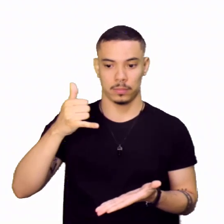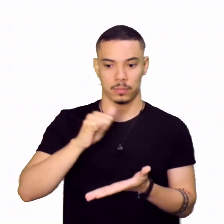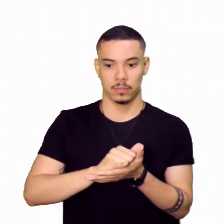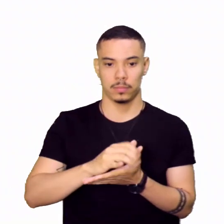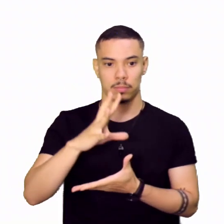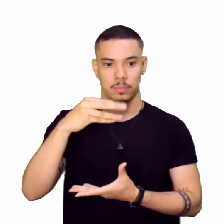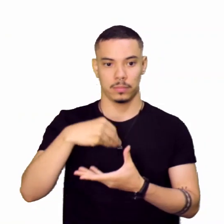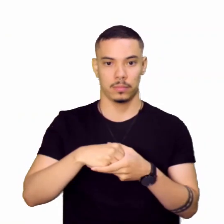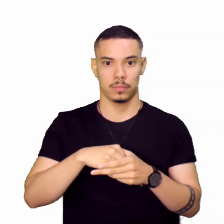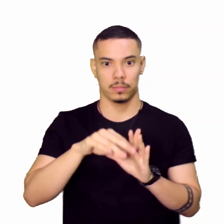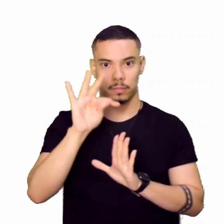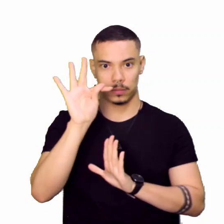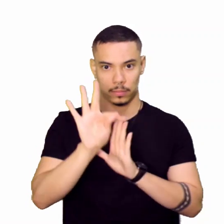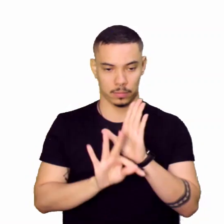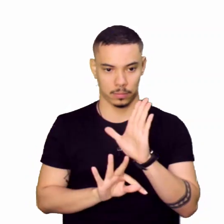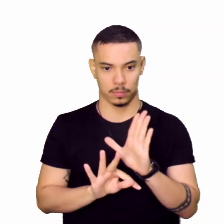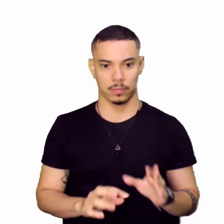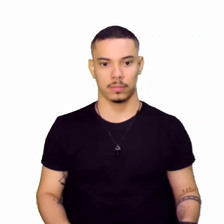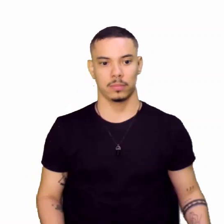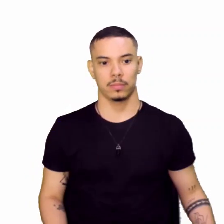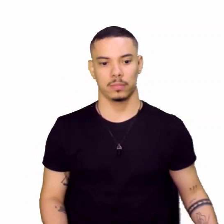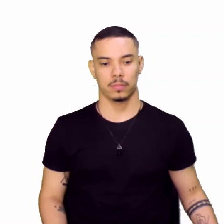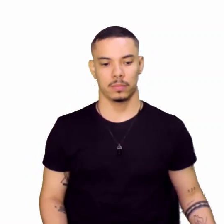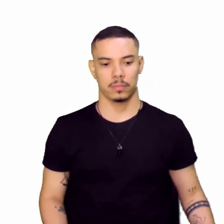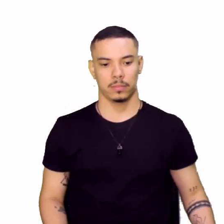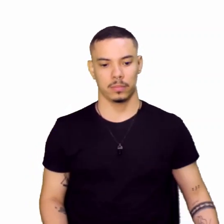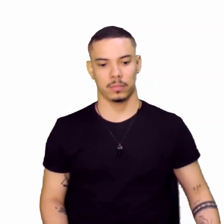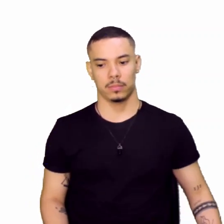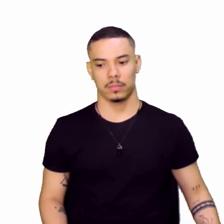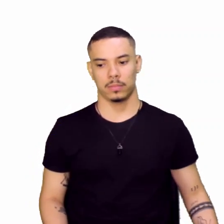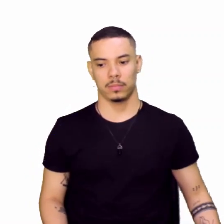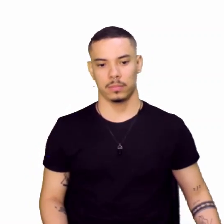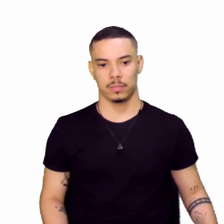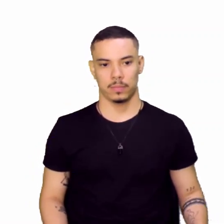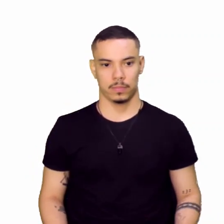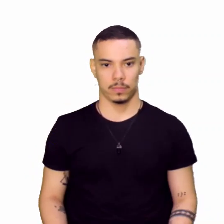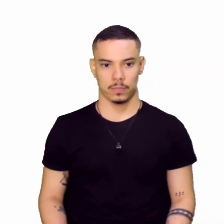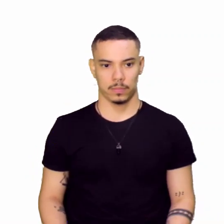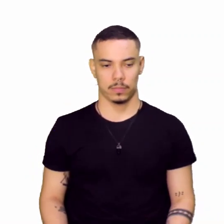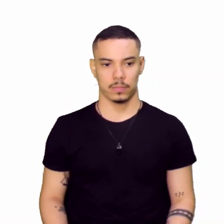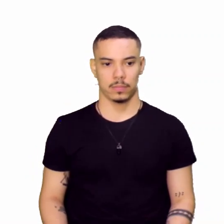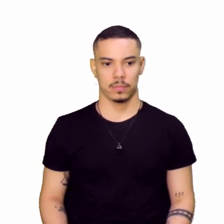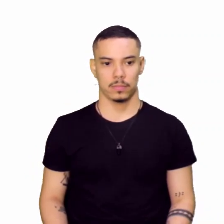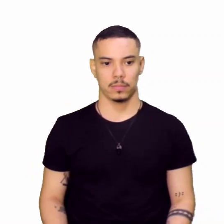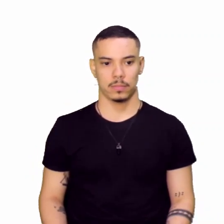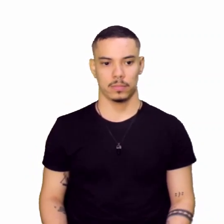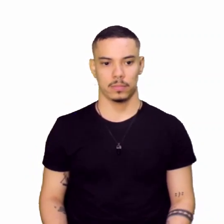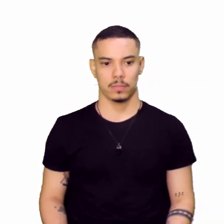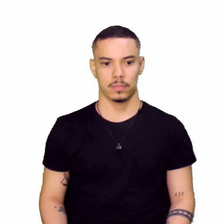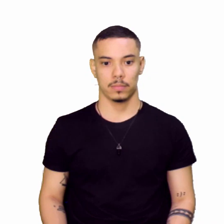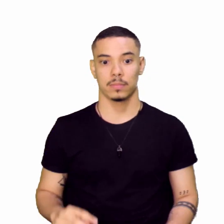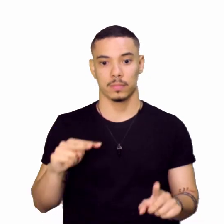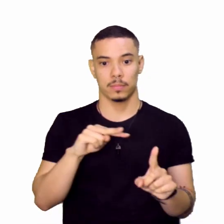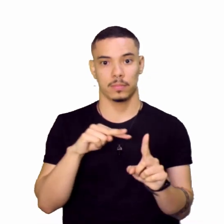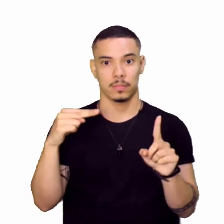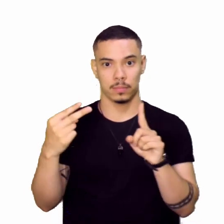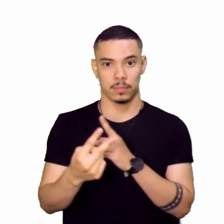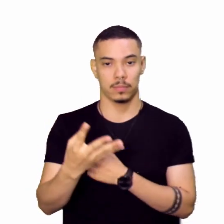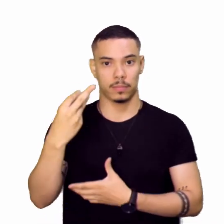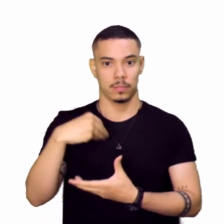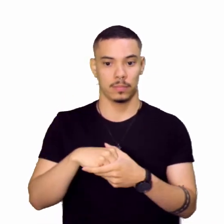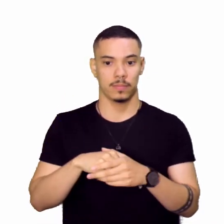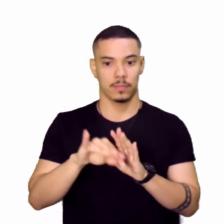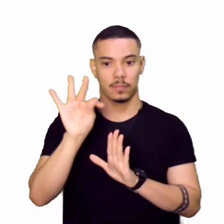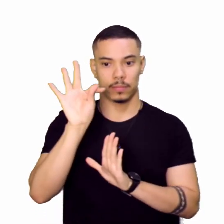texto a questão da Democracia direta né porque que ela existe na Perspectiva apontada